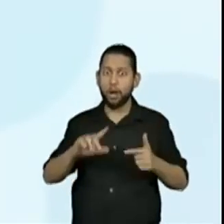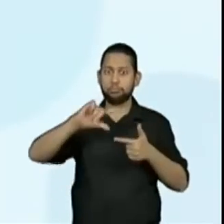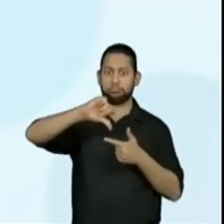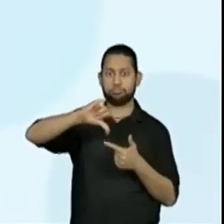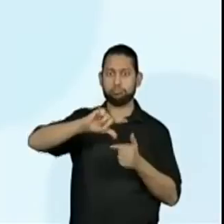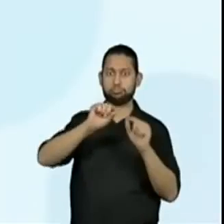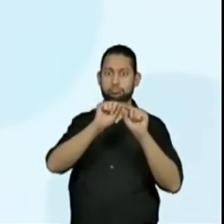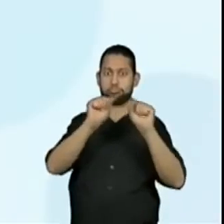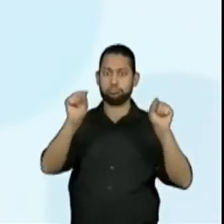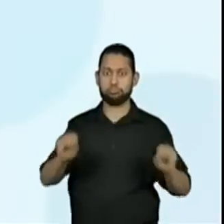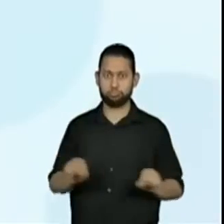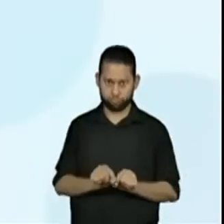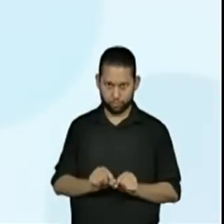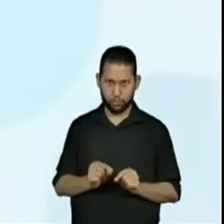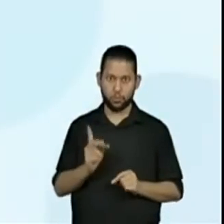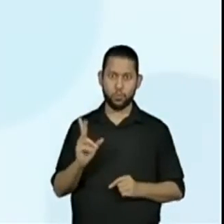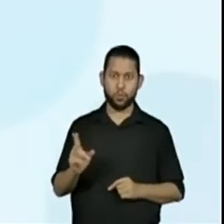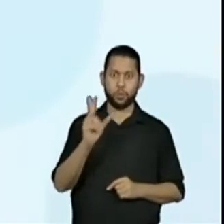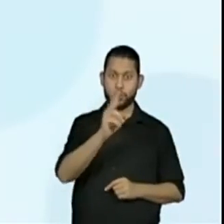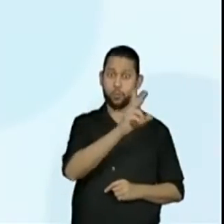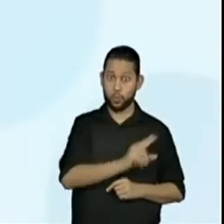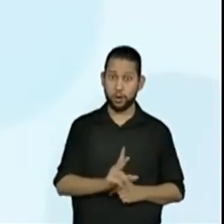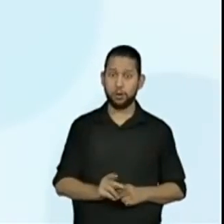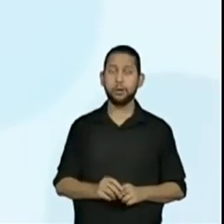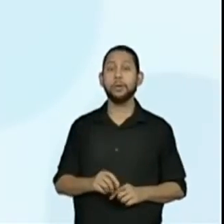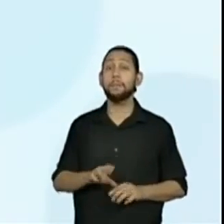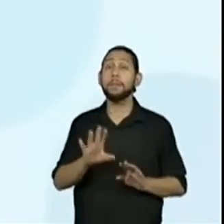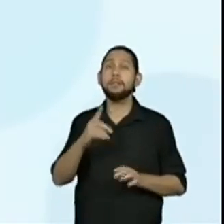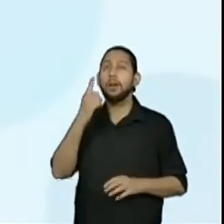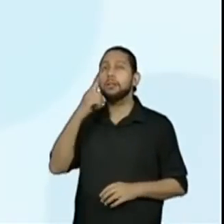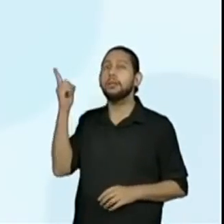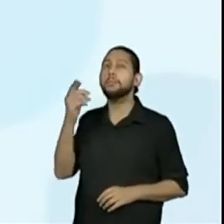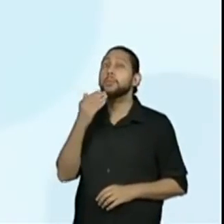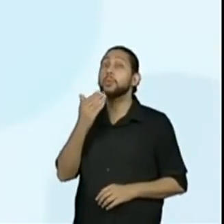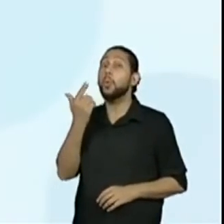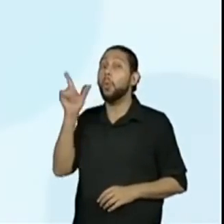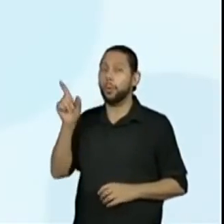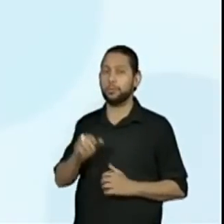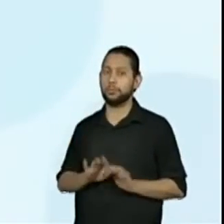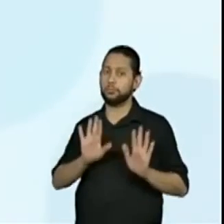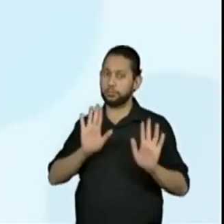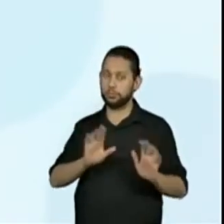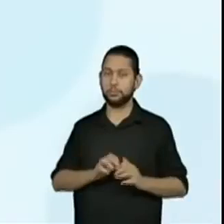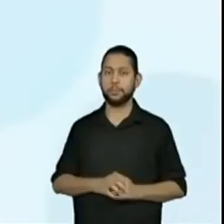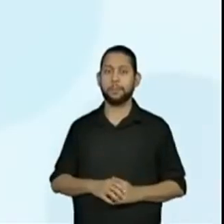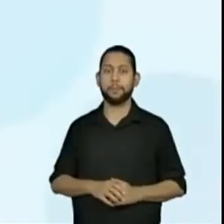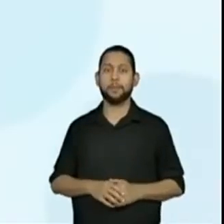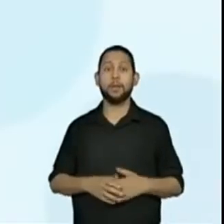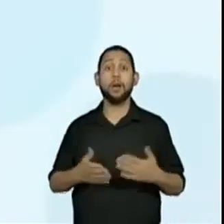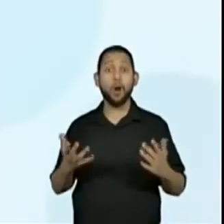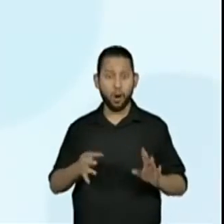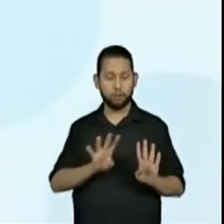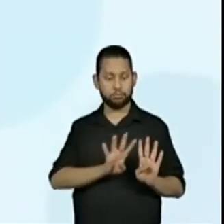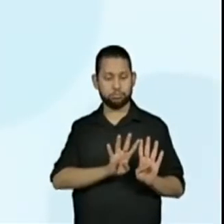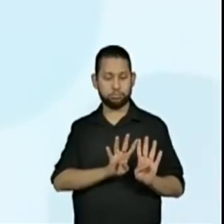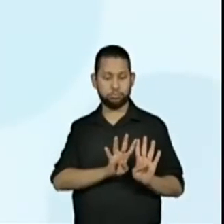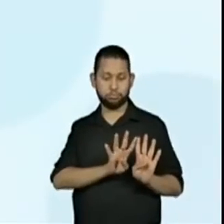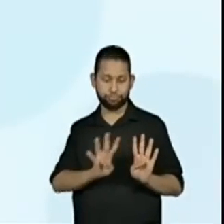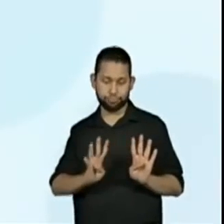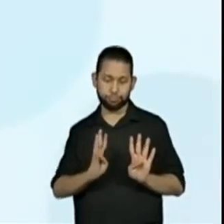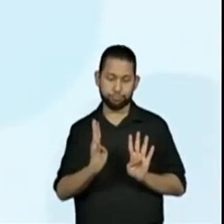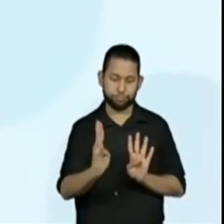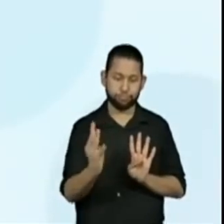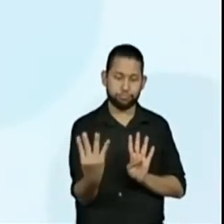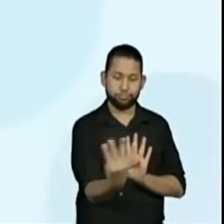mas o situação nos Pede outra coisa calcule a área Hum então eu